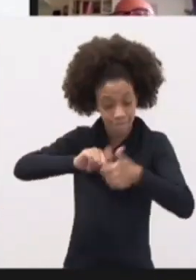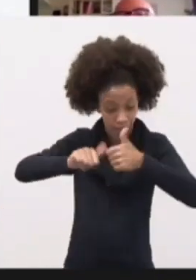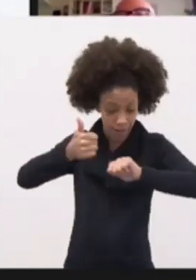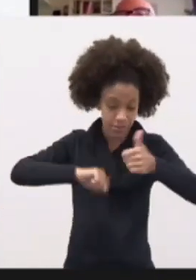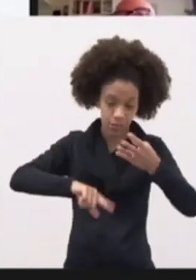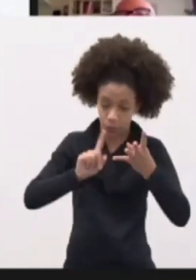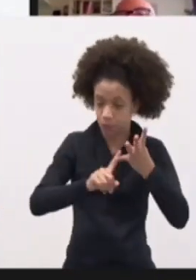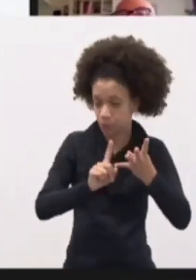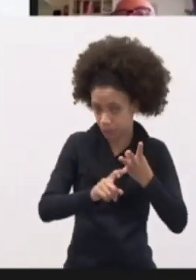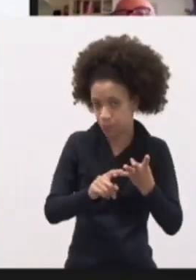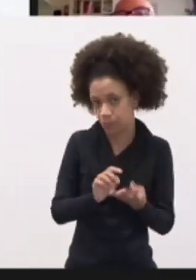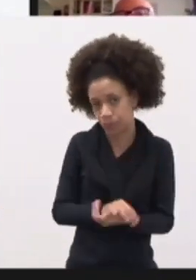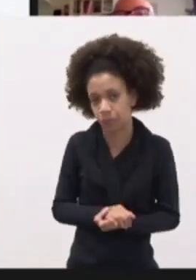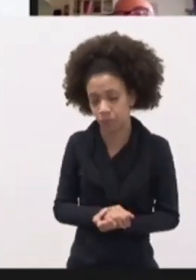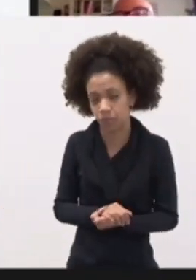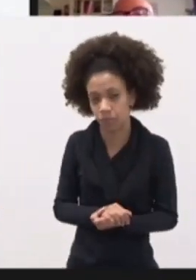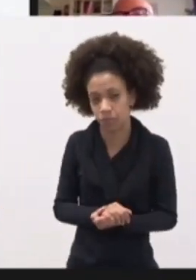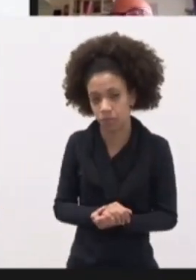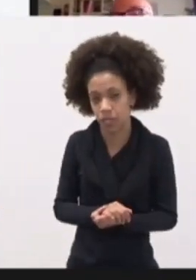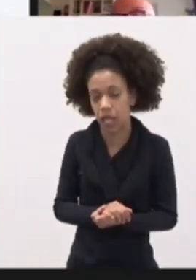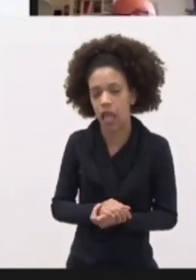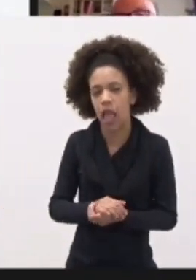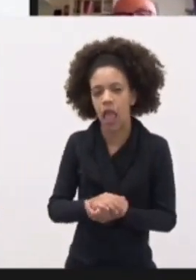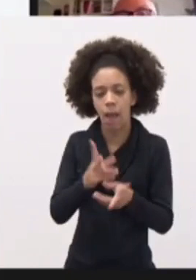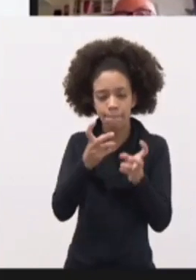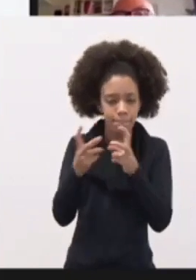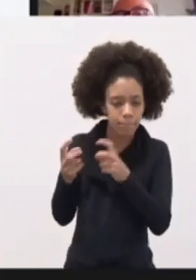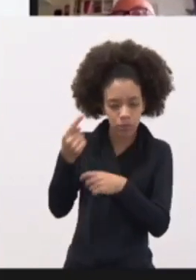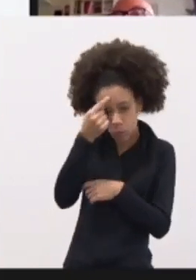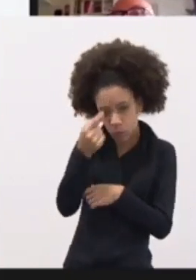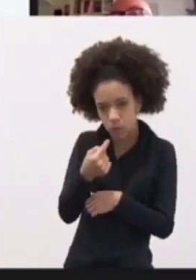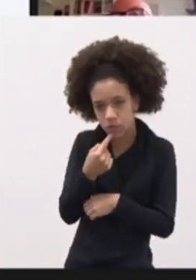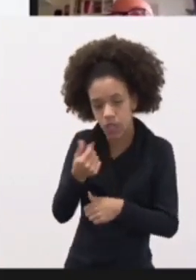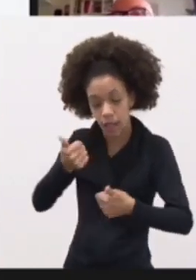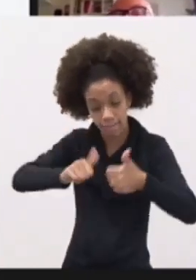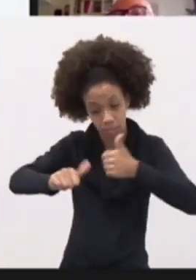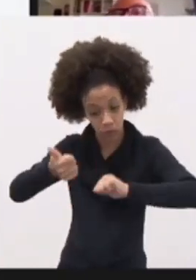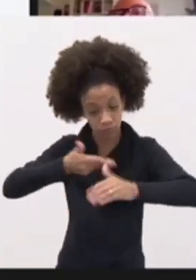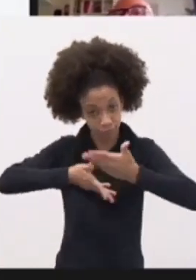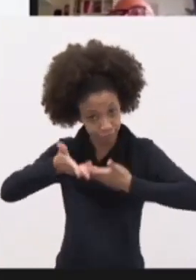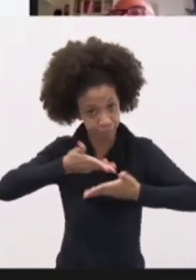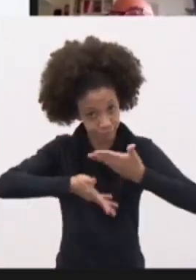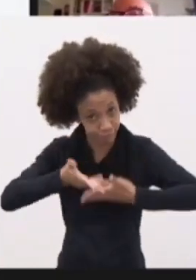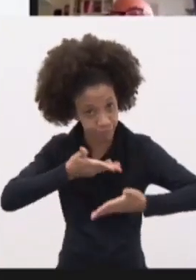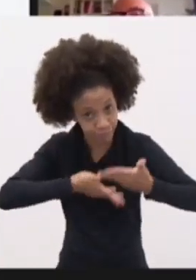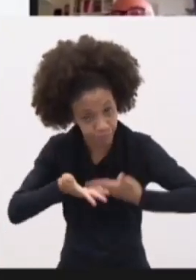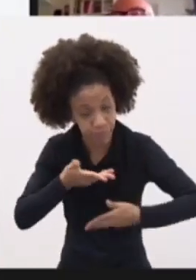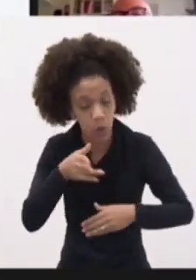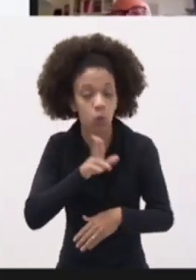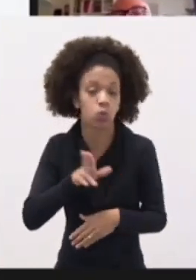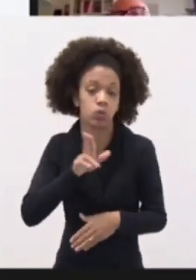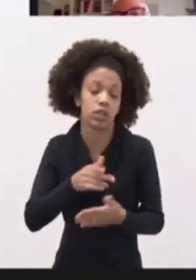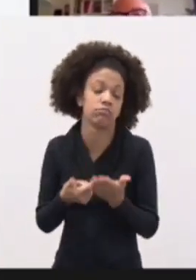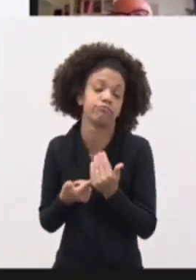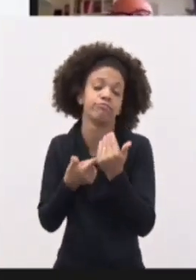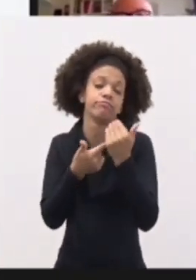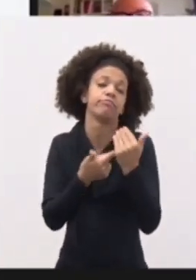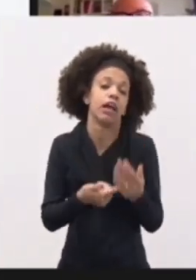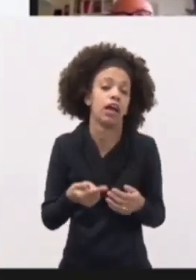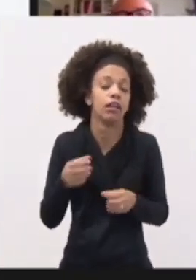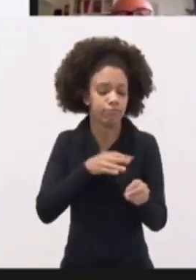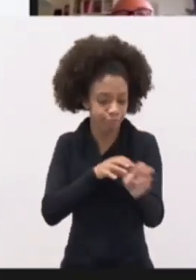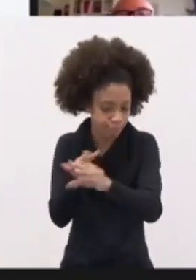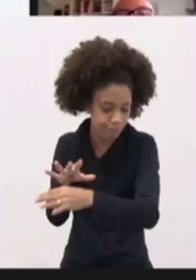né? O que é característico dela é a devolutiva constante, a utilização dos recursos educacionais